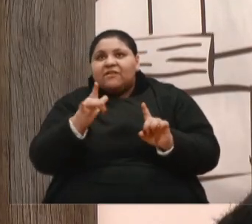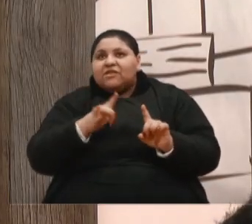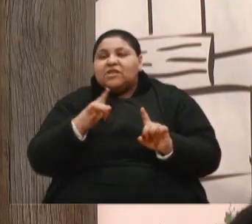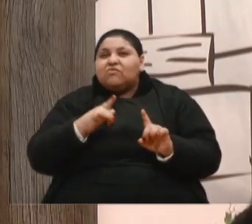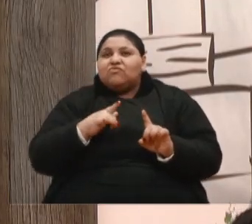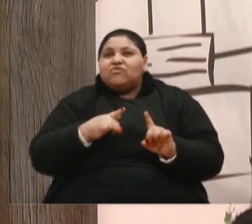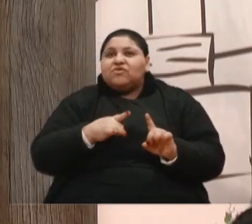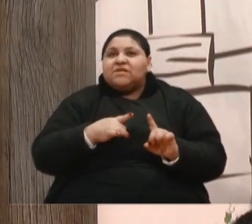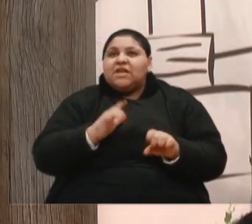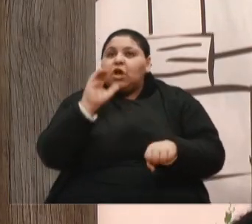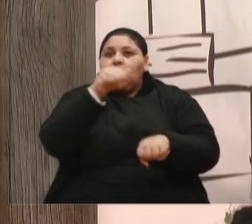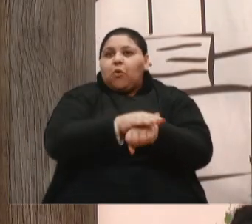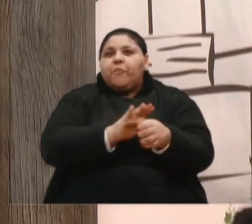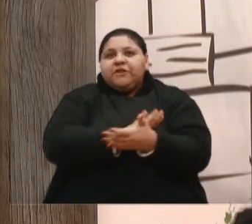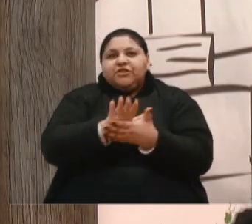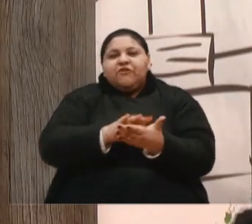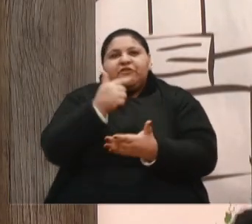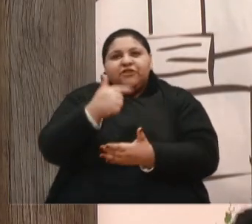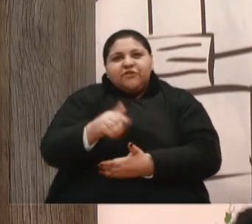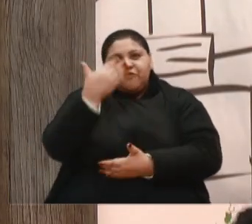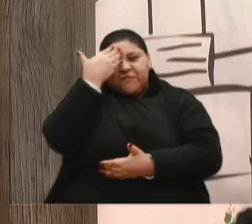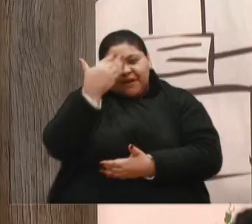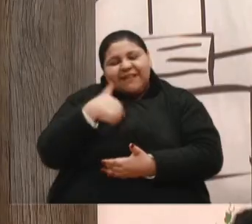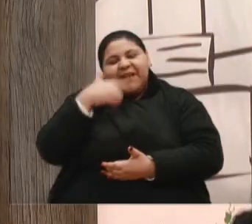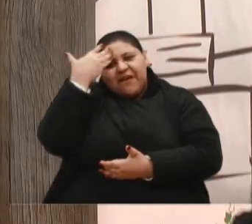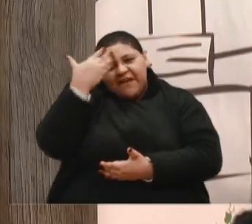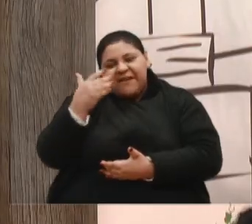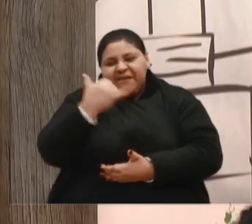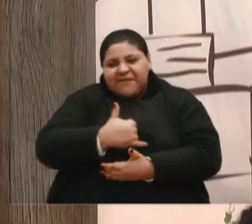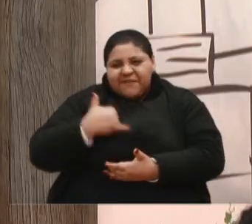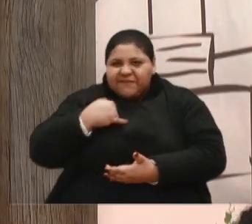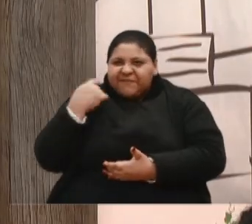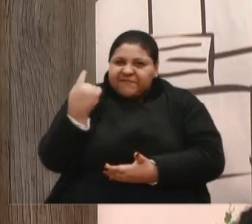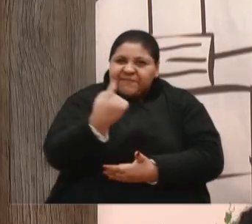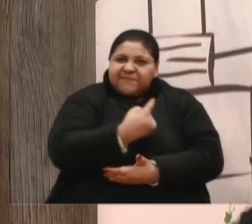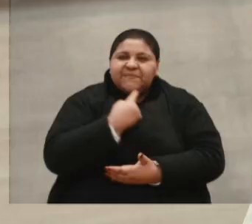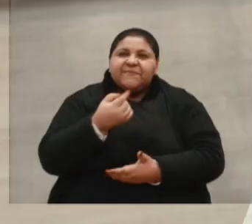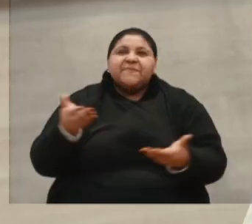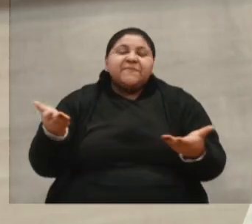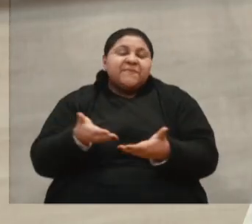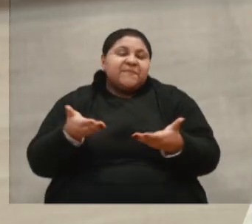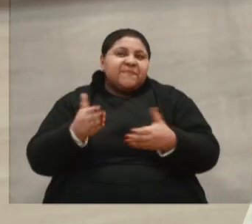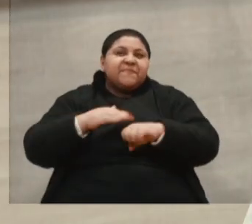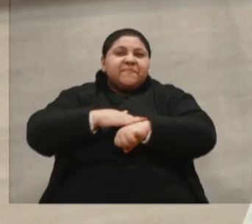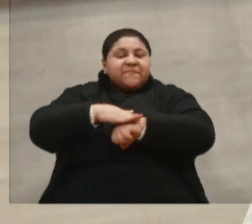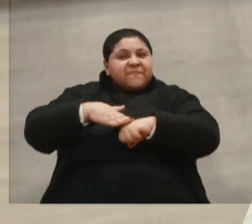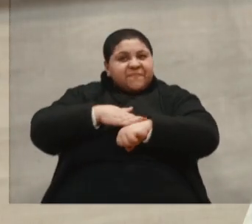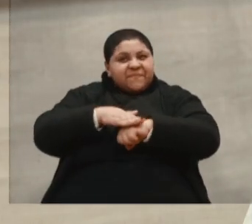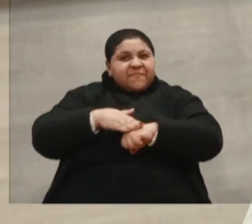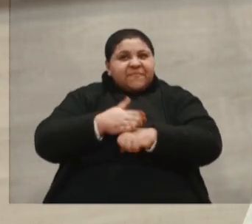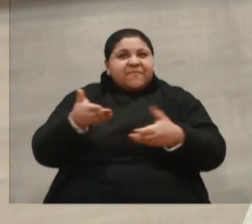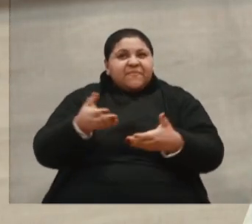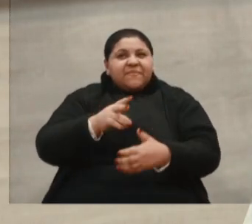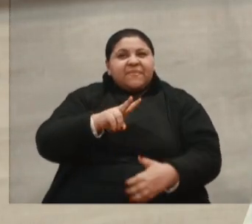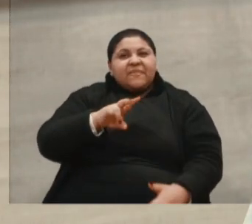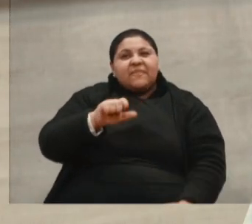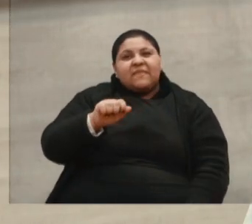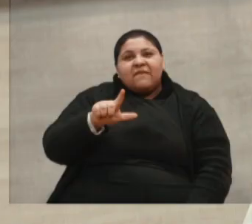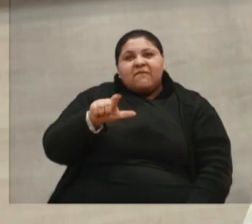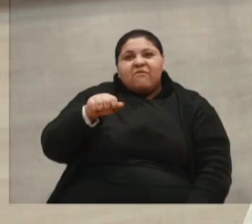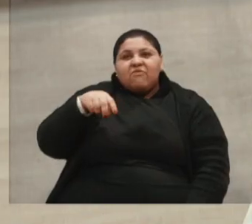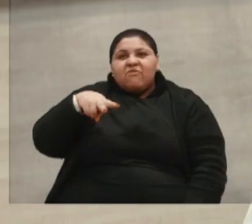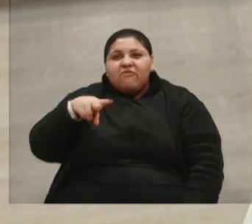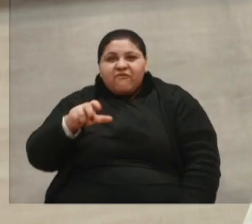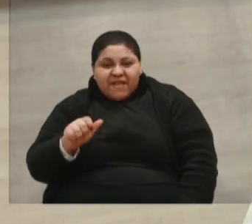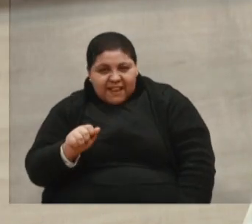vítima, ela não tem culpa de nada. Mais uma vez, muito obrigado, então. Eu que agradeço. A honra foi toda nossa. Acabamos de conversar, então,